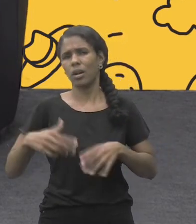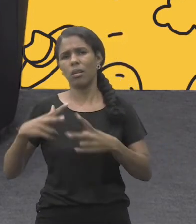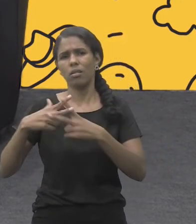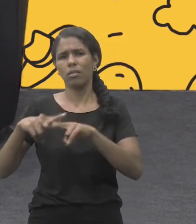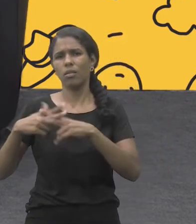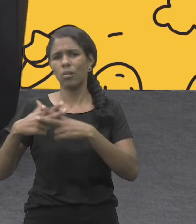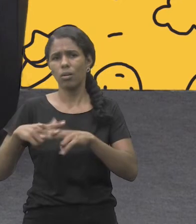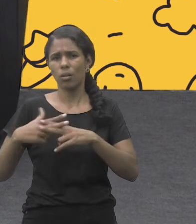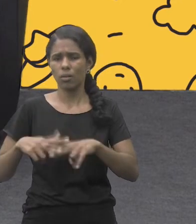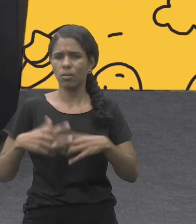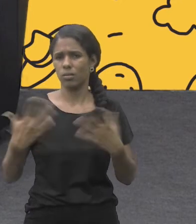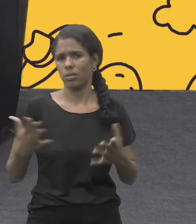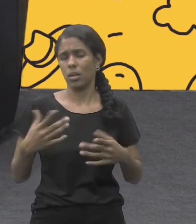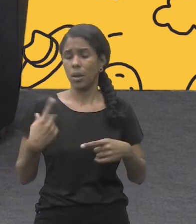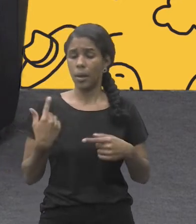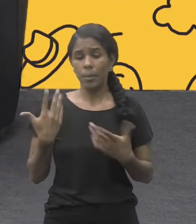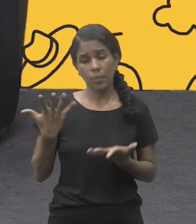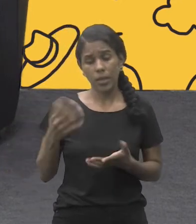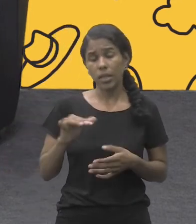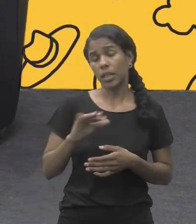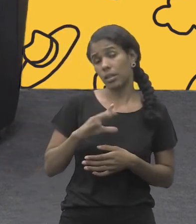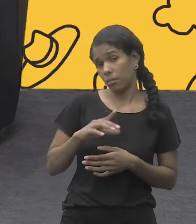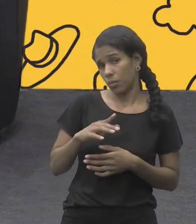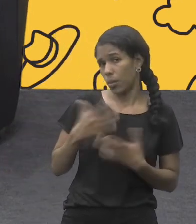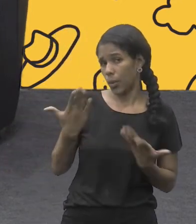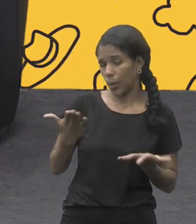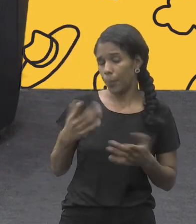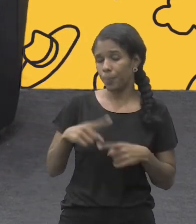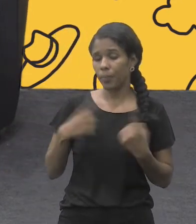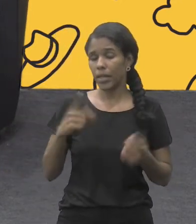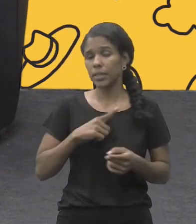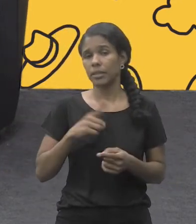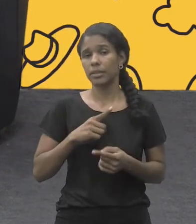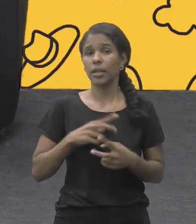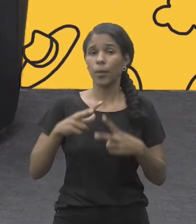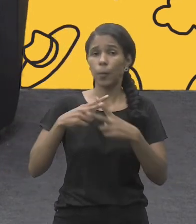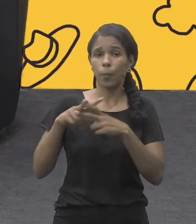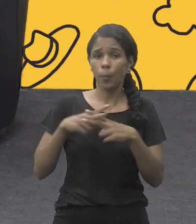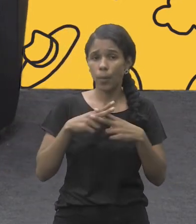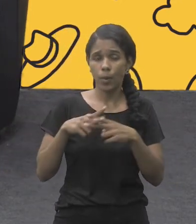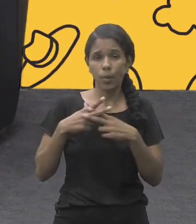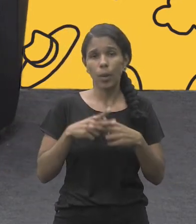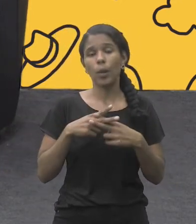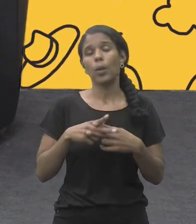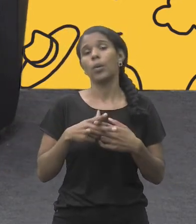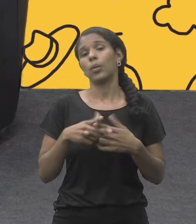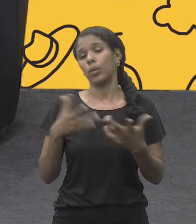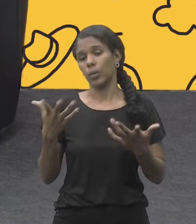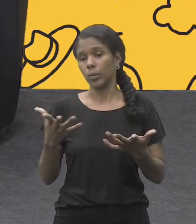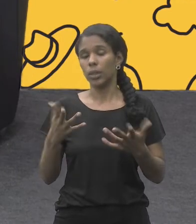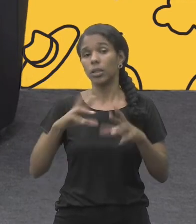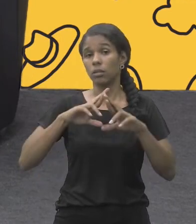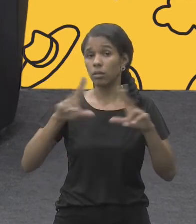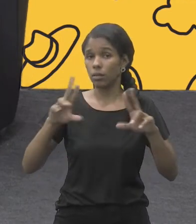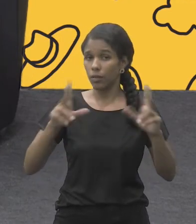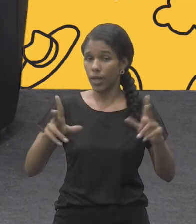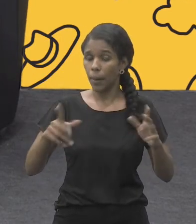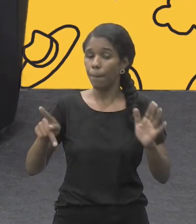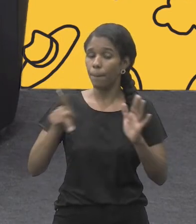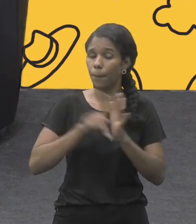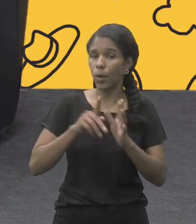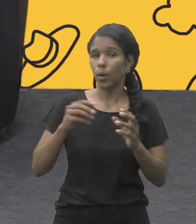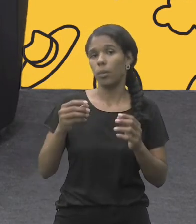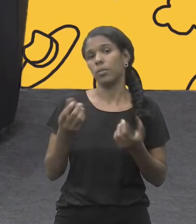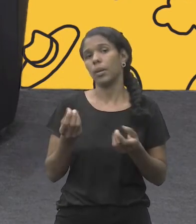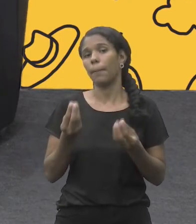não ser uma luta, né? Que é diferente dessas todas que você tá perguntando aí, que você tá citando aí, que é uma até que eu já